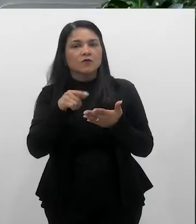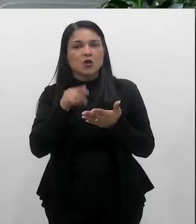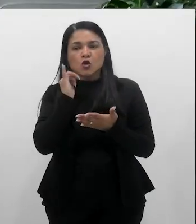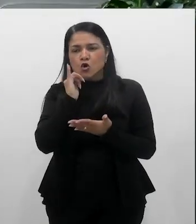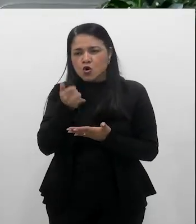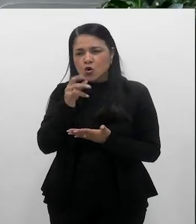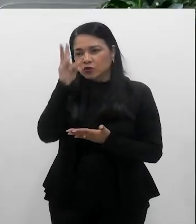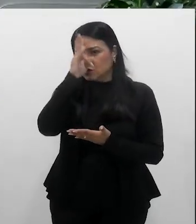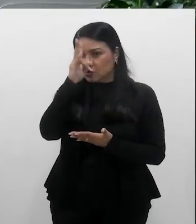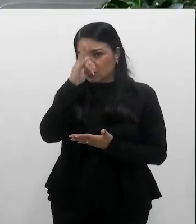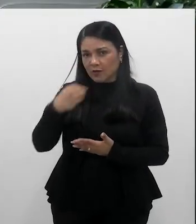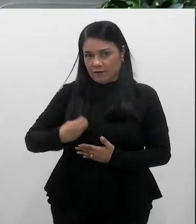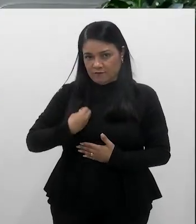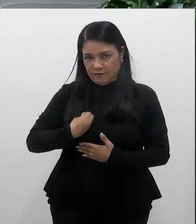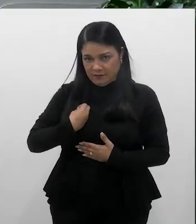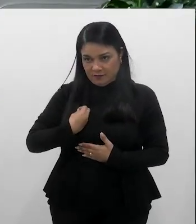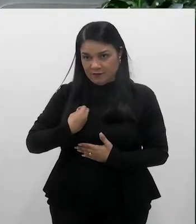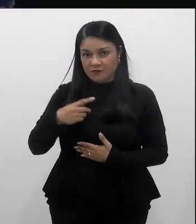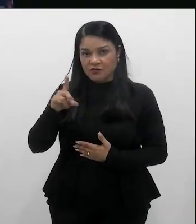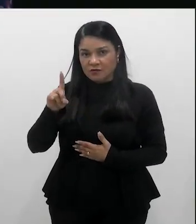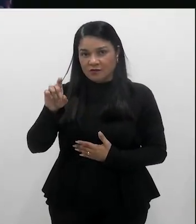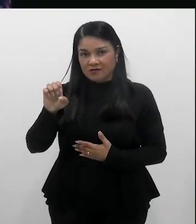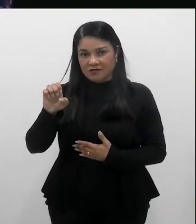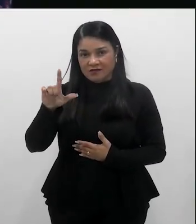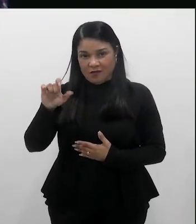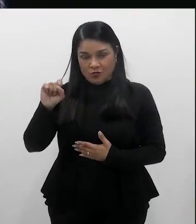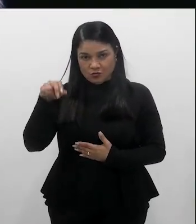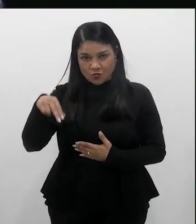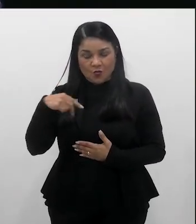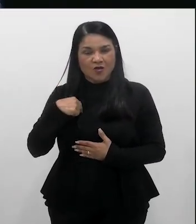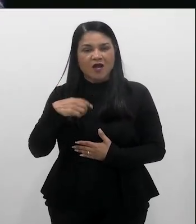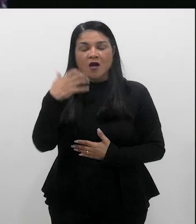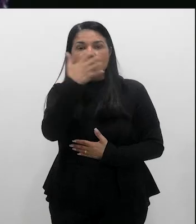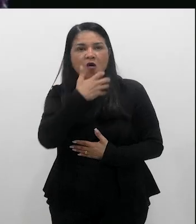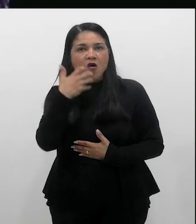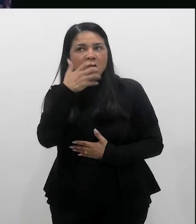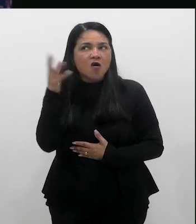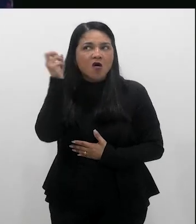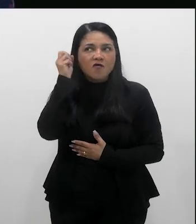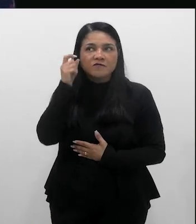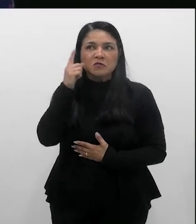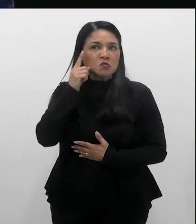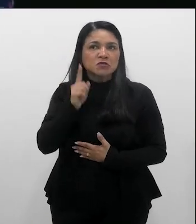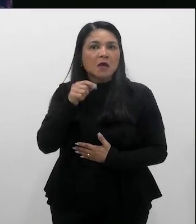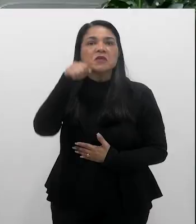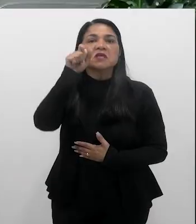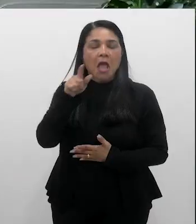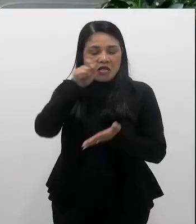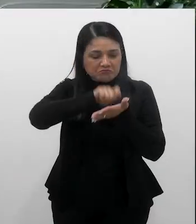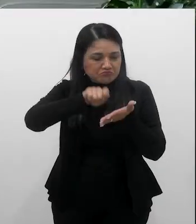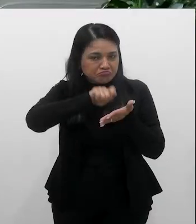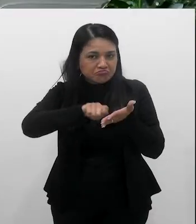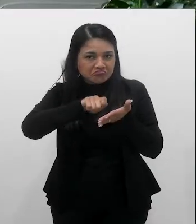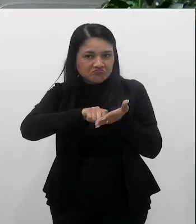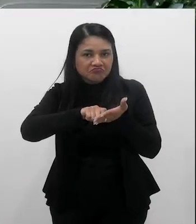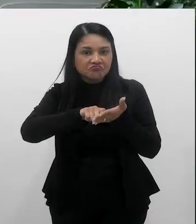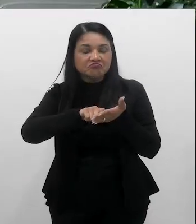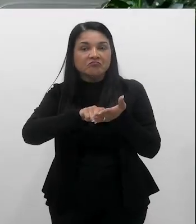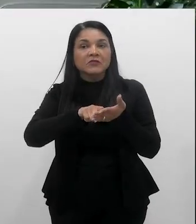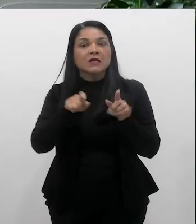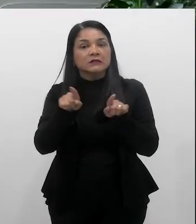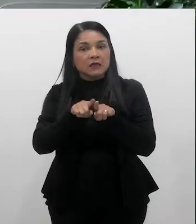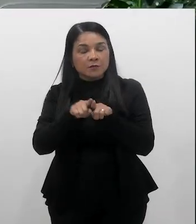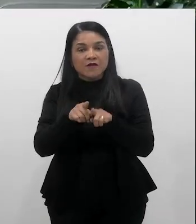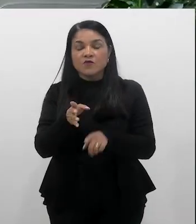uma biografia, ele conta a história dele e quantas canções a gente ouve e não sabe que é dele. Porque ele ficou também